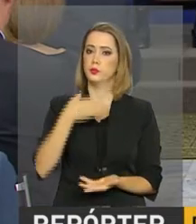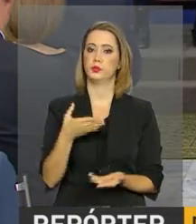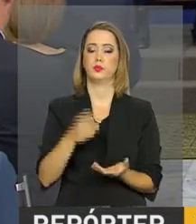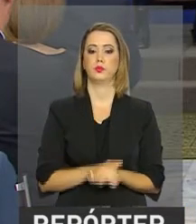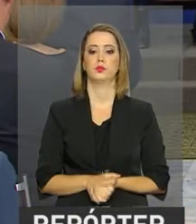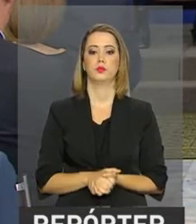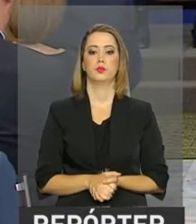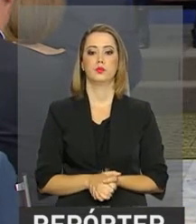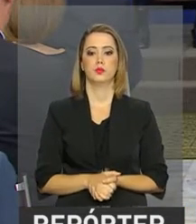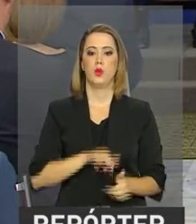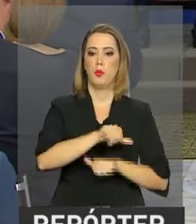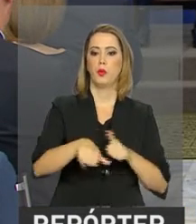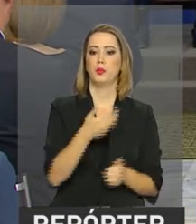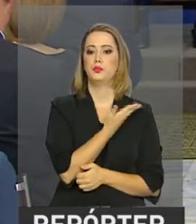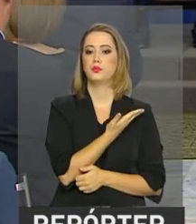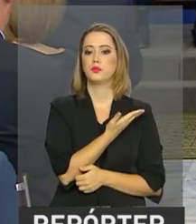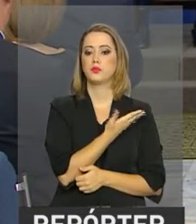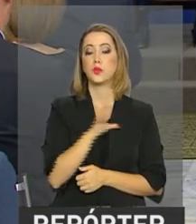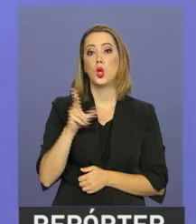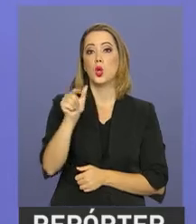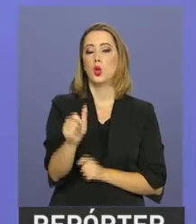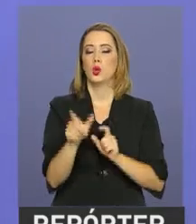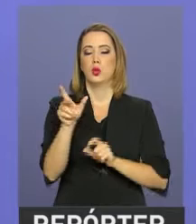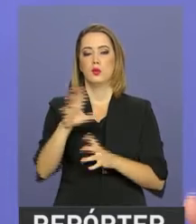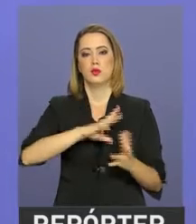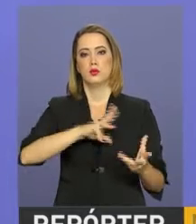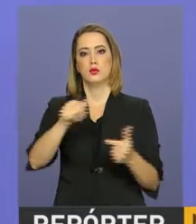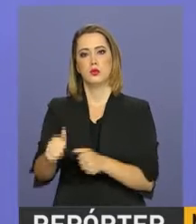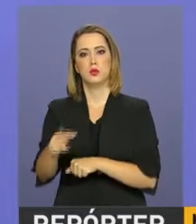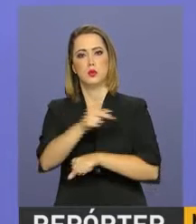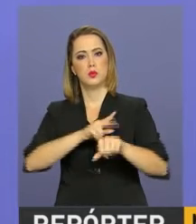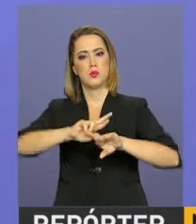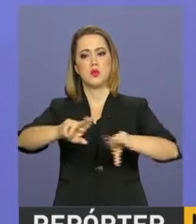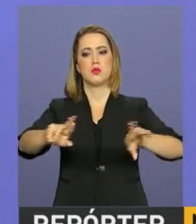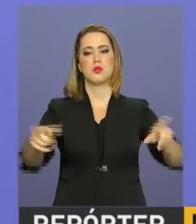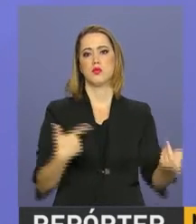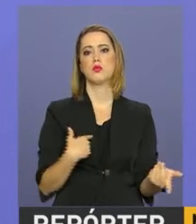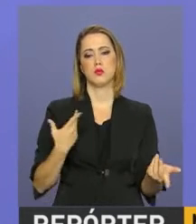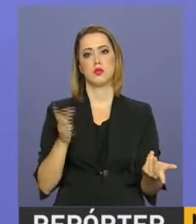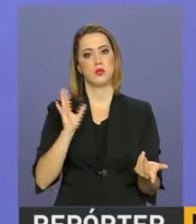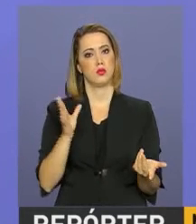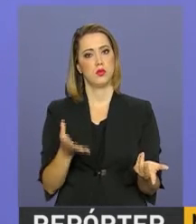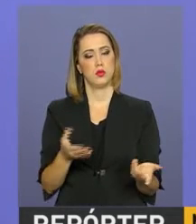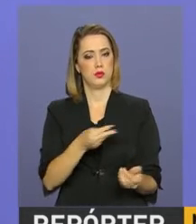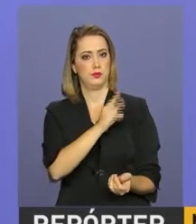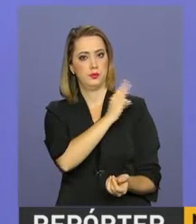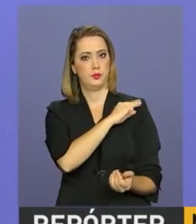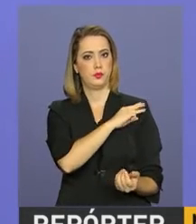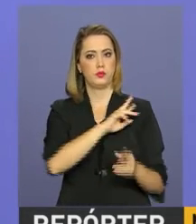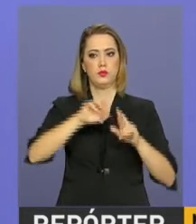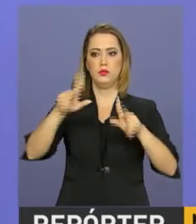todo mundo na europa estados unidos canadá ásia prática um ensino médio